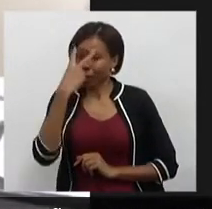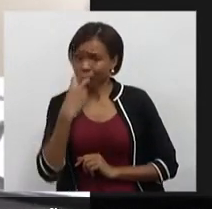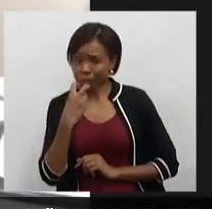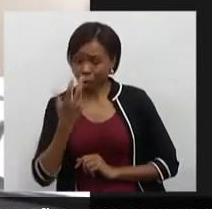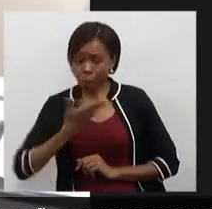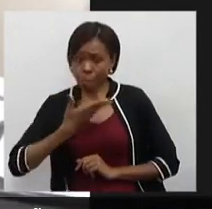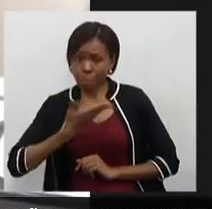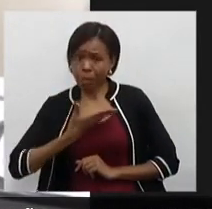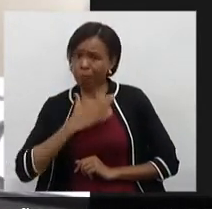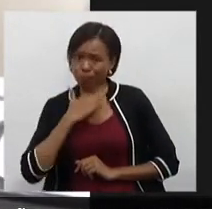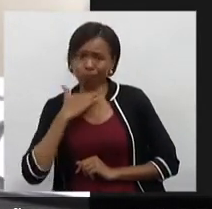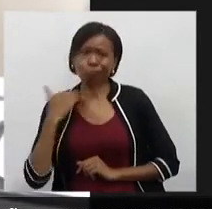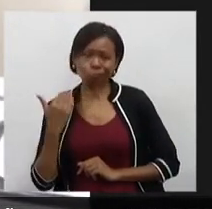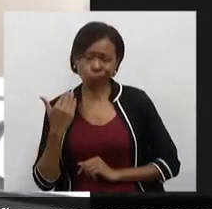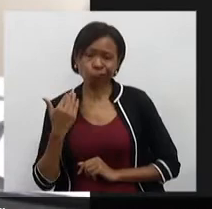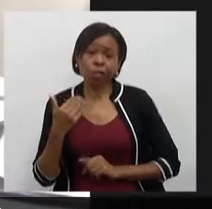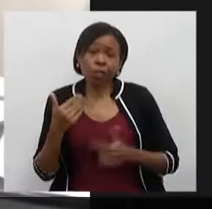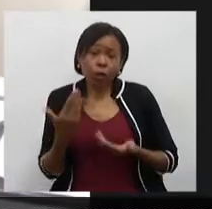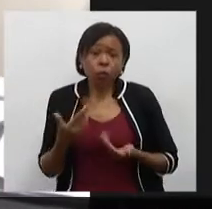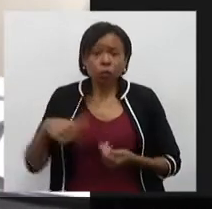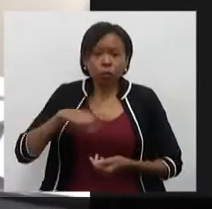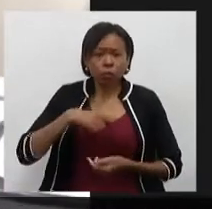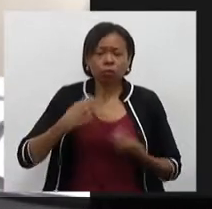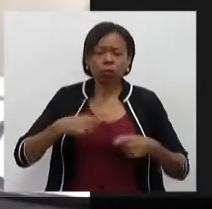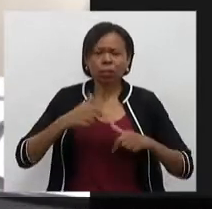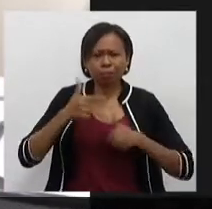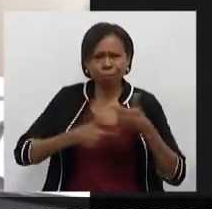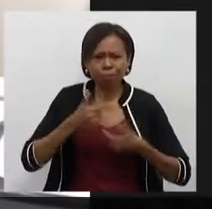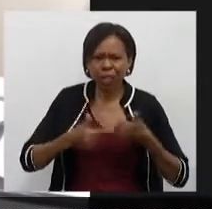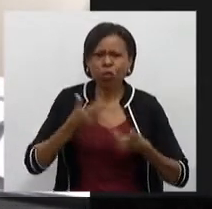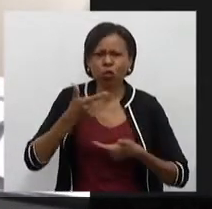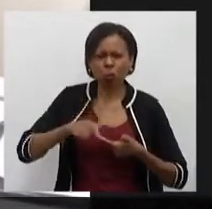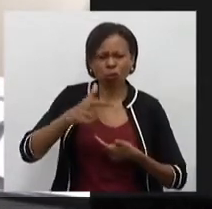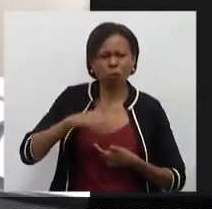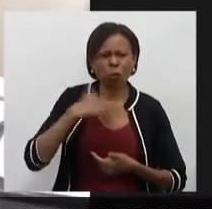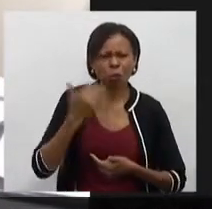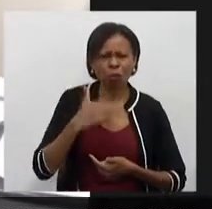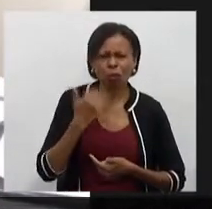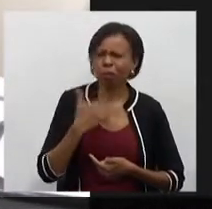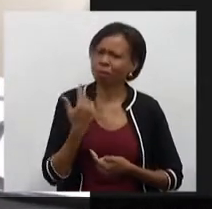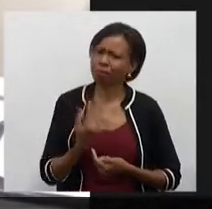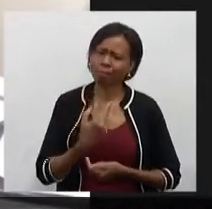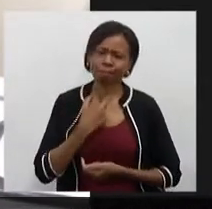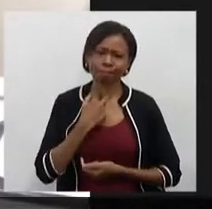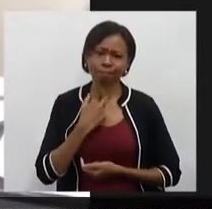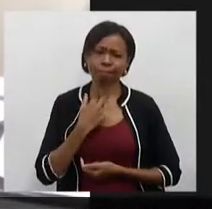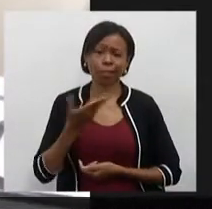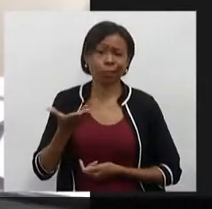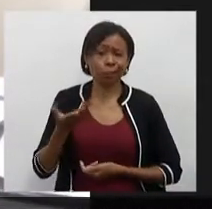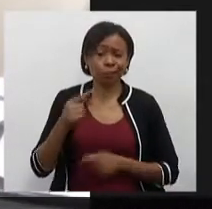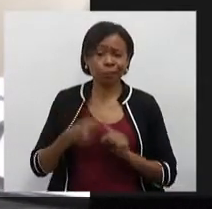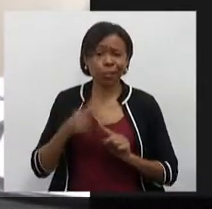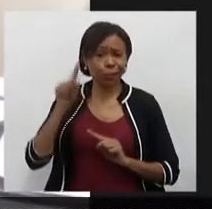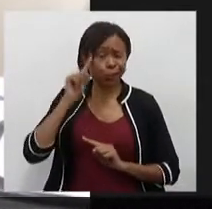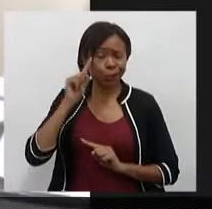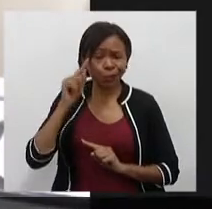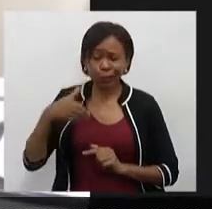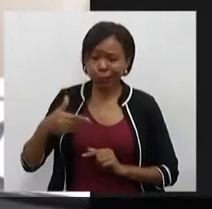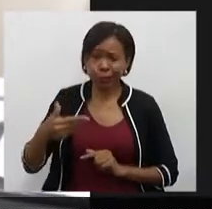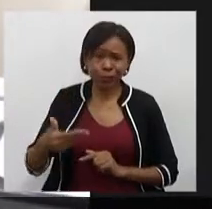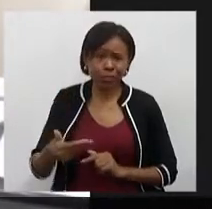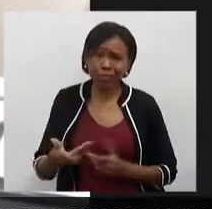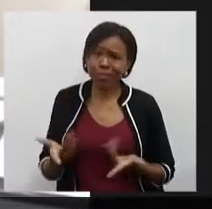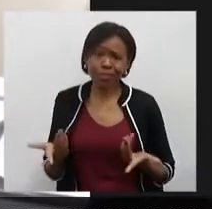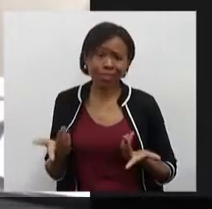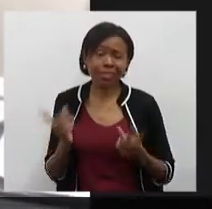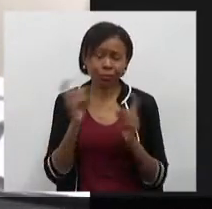que trabalhar, porque nós não podemos perder mais pessoas. E cada dia que passa, a gente é um dia a menos nessa luta. Deus nos abençoe, um forte